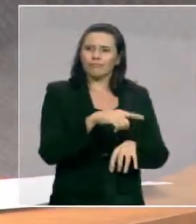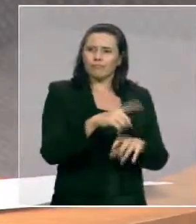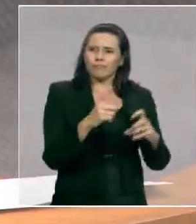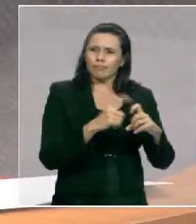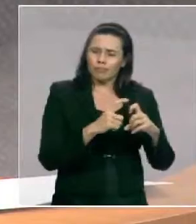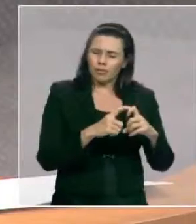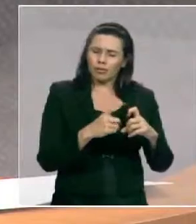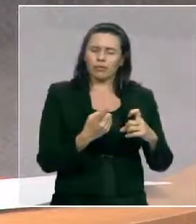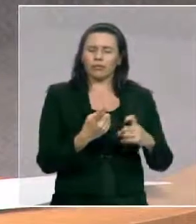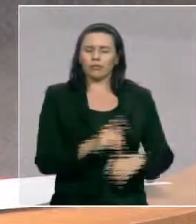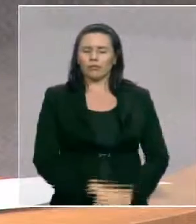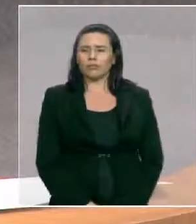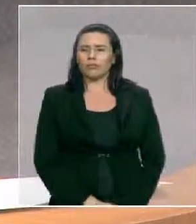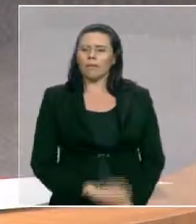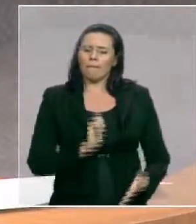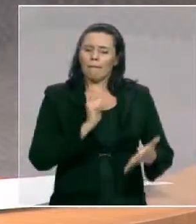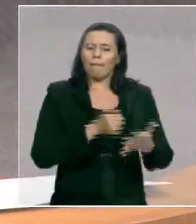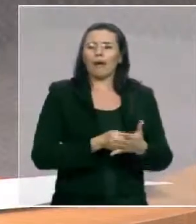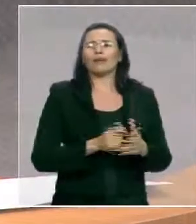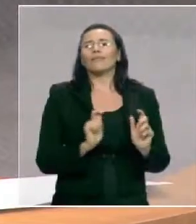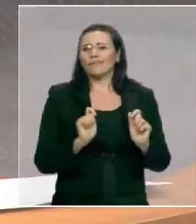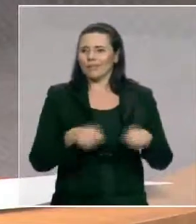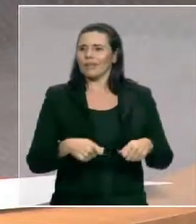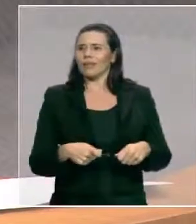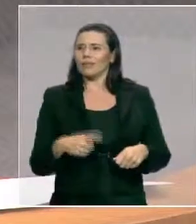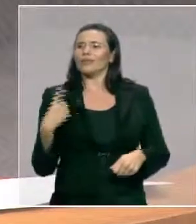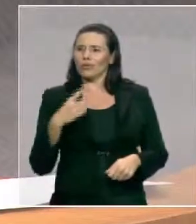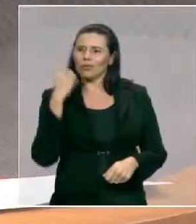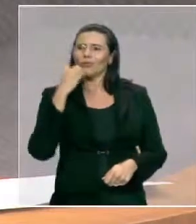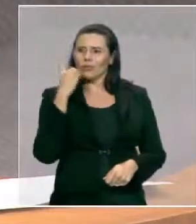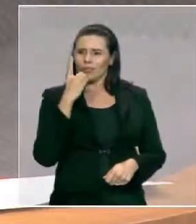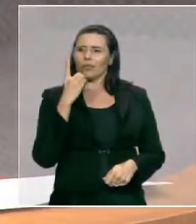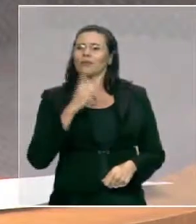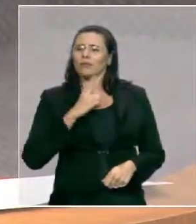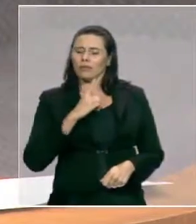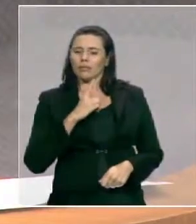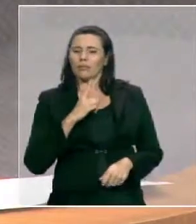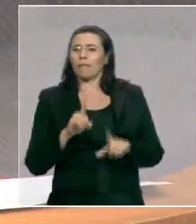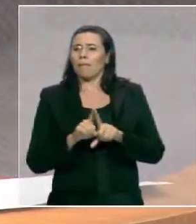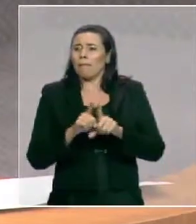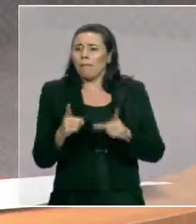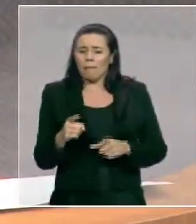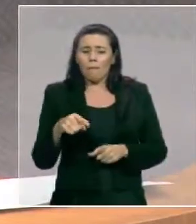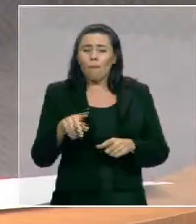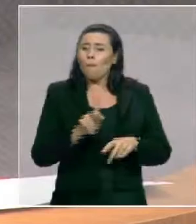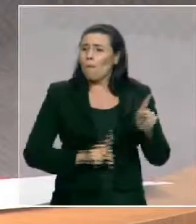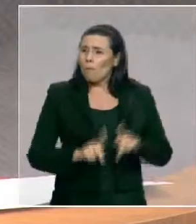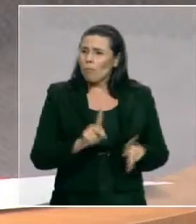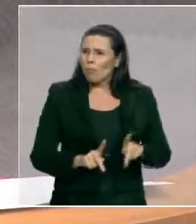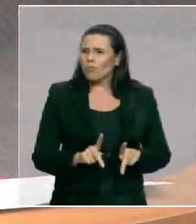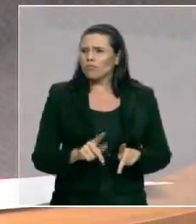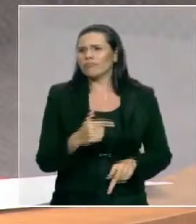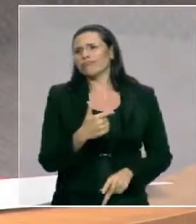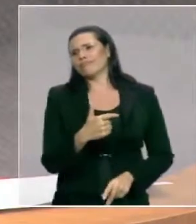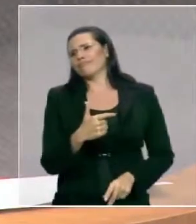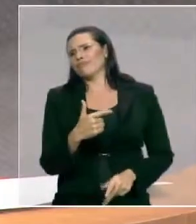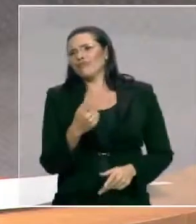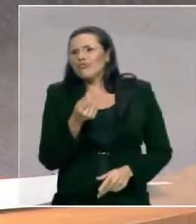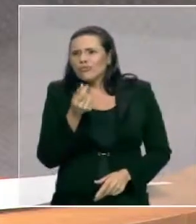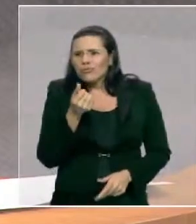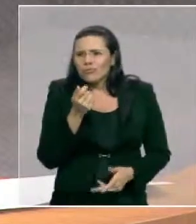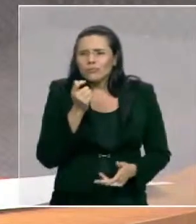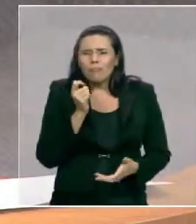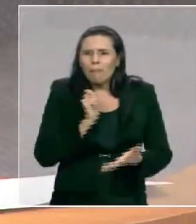Marco Aurélio. O povo não. O povo não tem dinheiro e o Estado tem